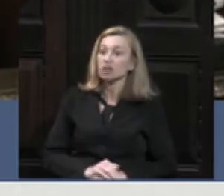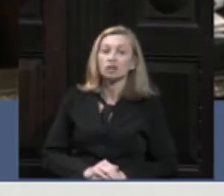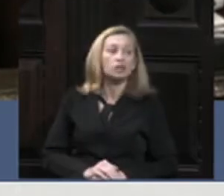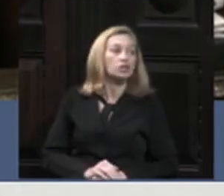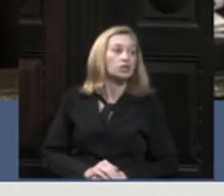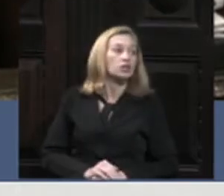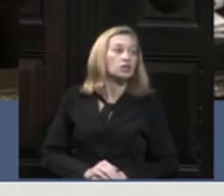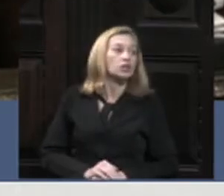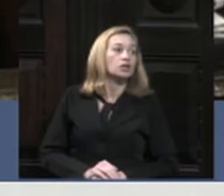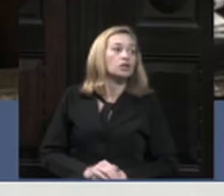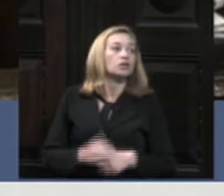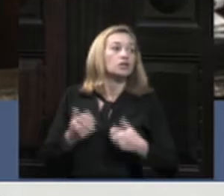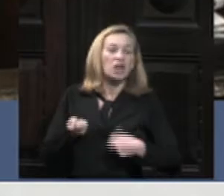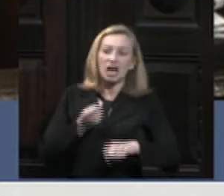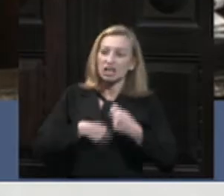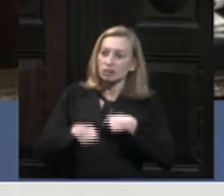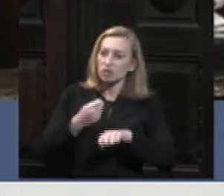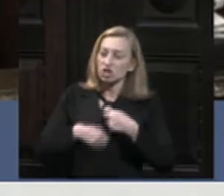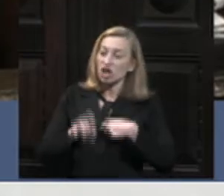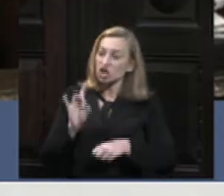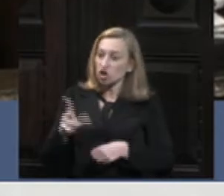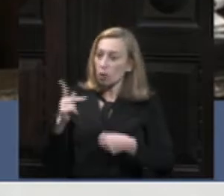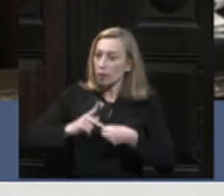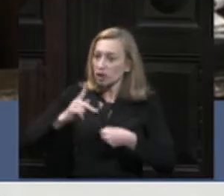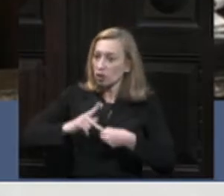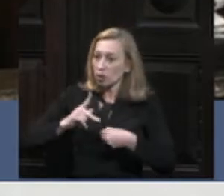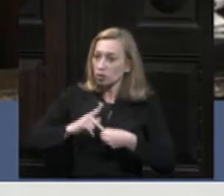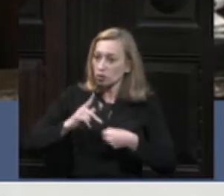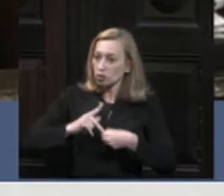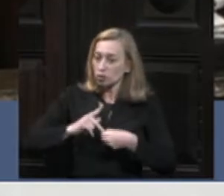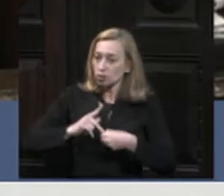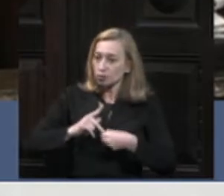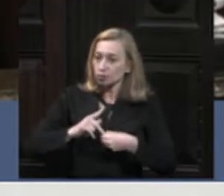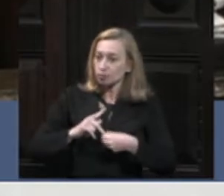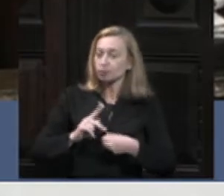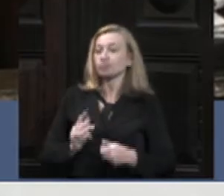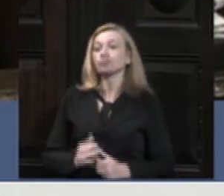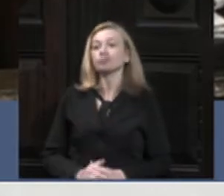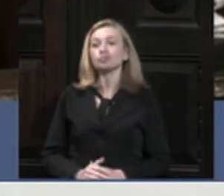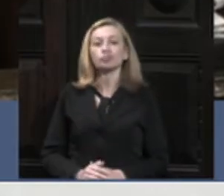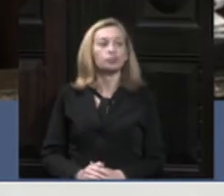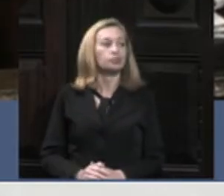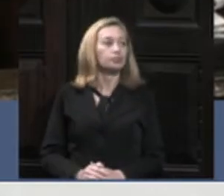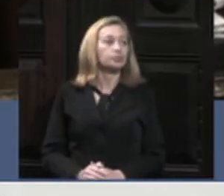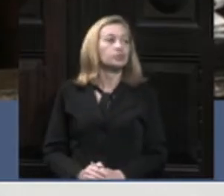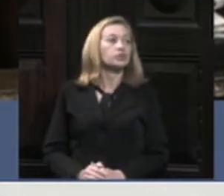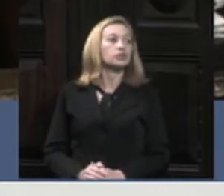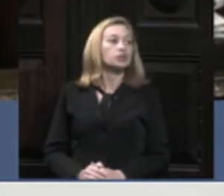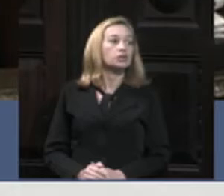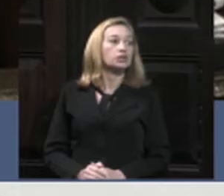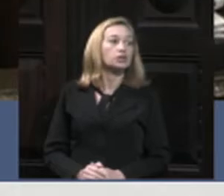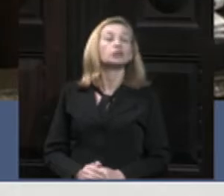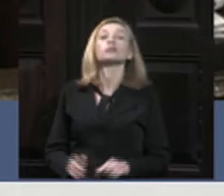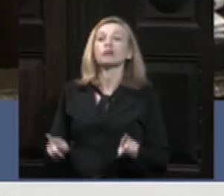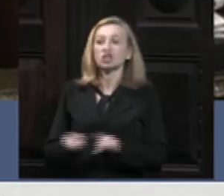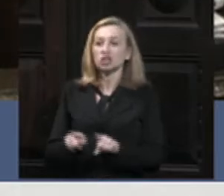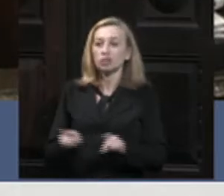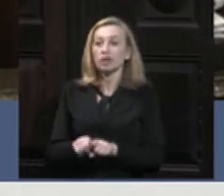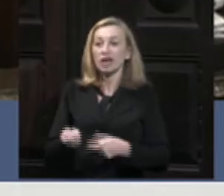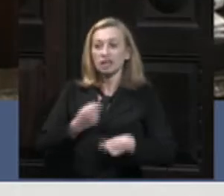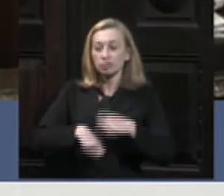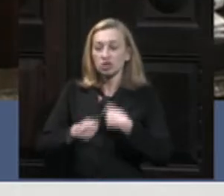que assumir o controle de todo o petróleo, o monopólio estatal do petróleo, mas tem que assumir também o controle da